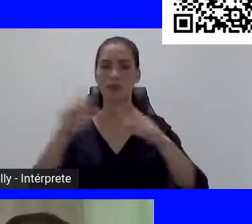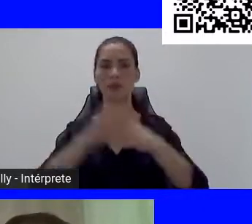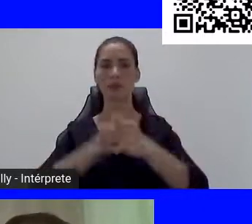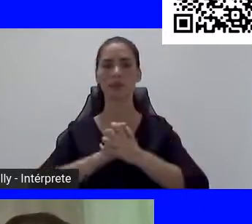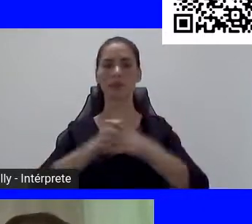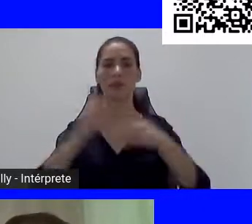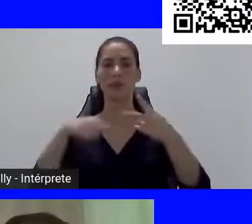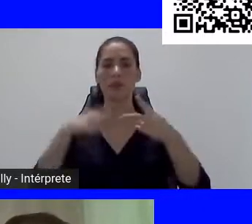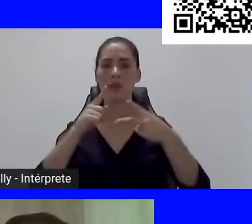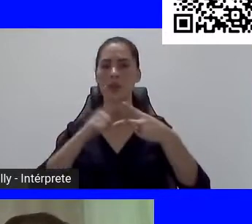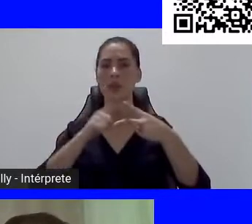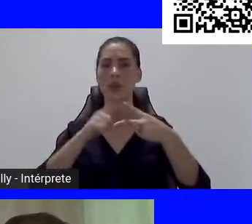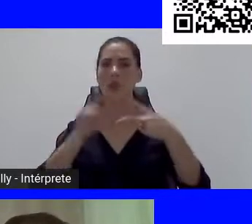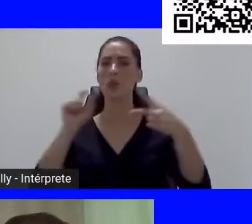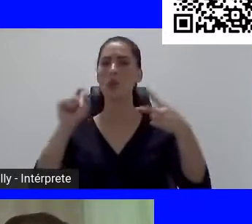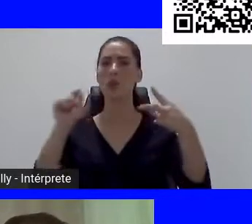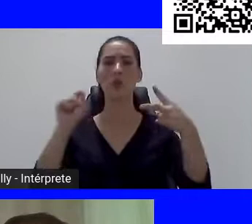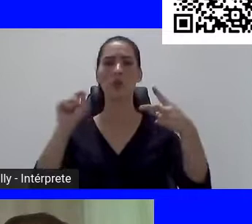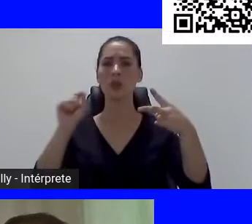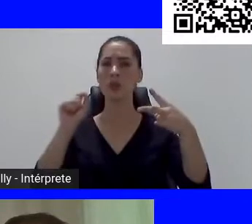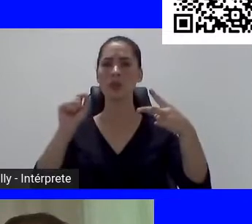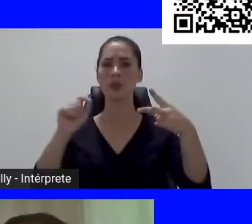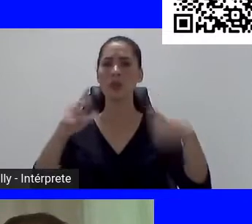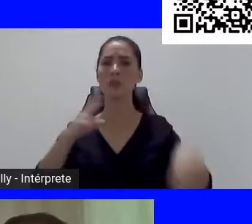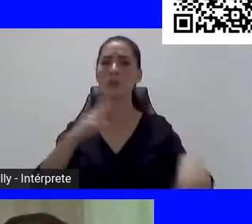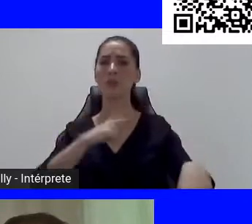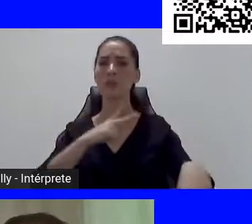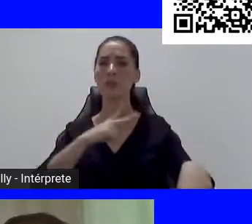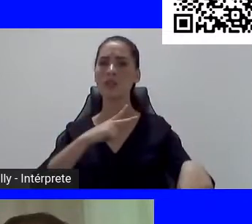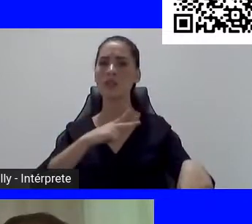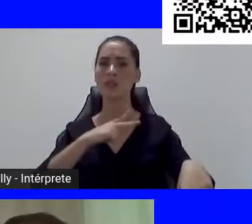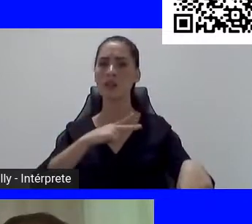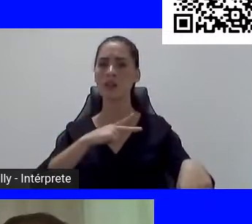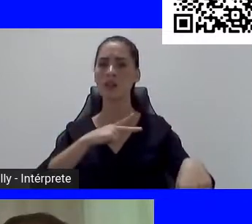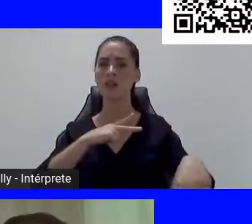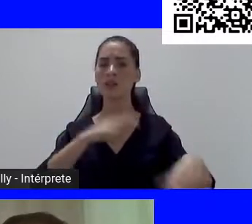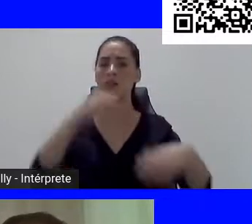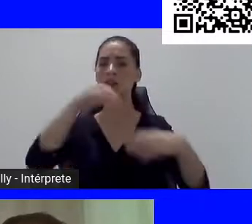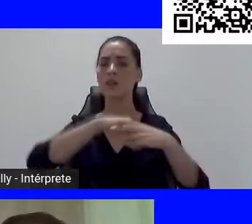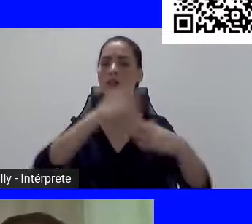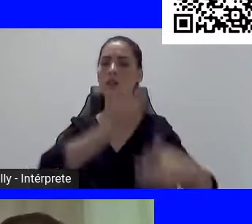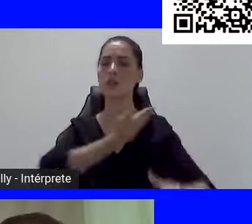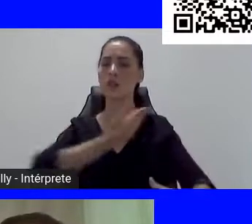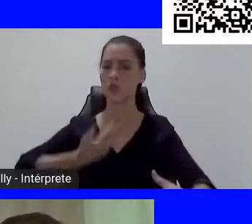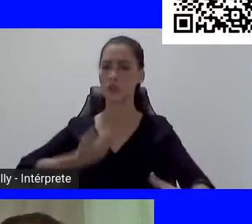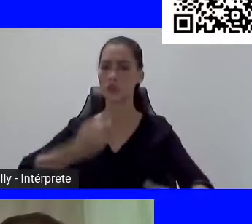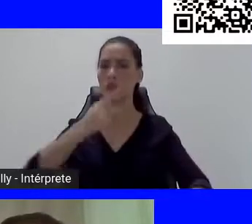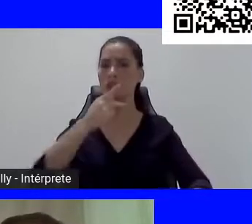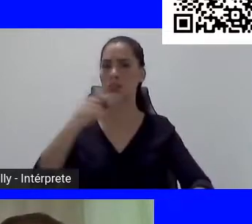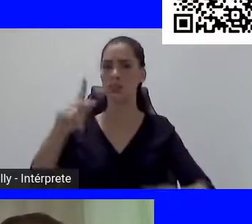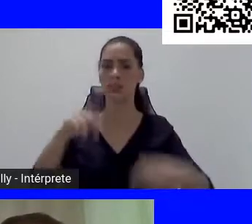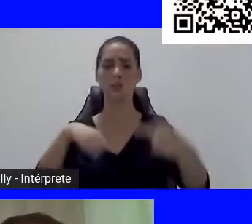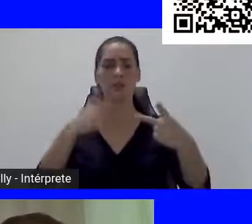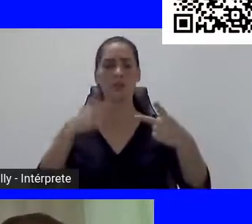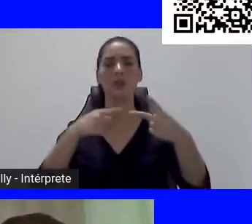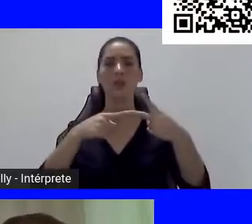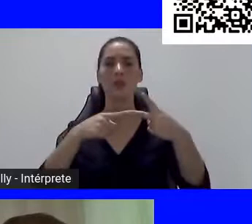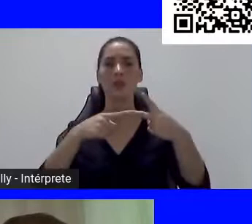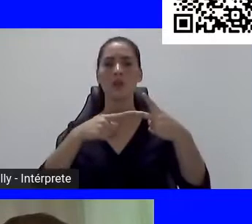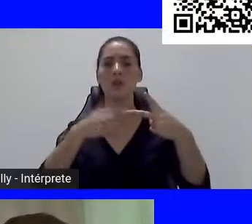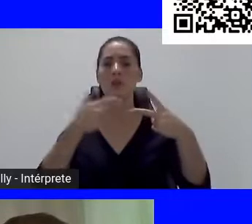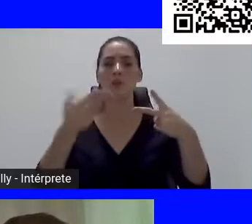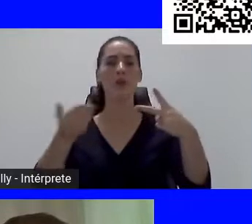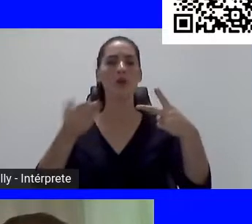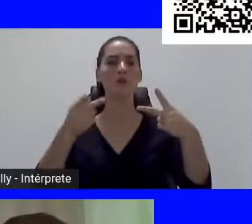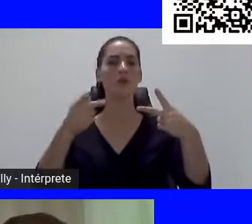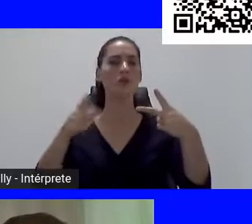seria privatizável num governo Simone Tebet? E segundo, qual é a sua posição com relação